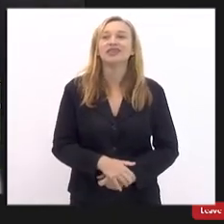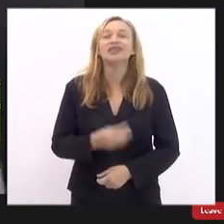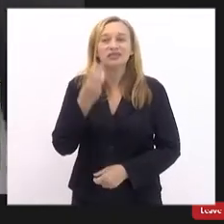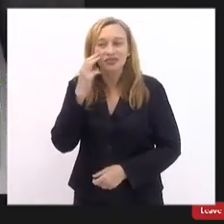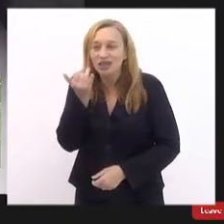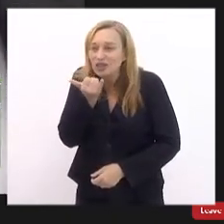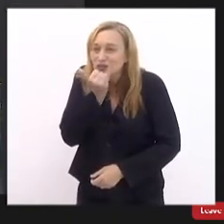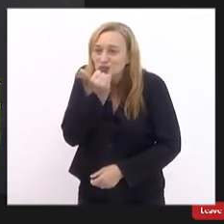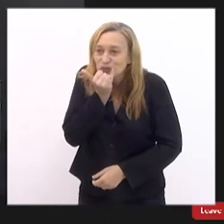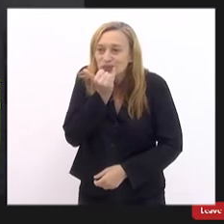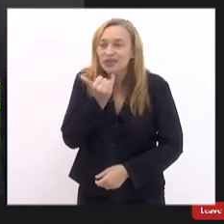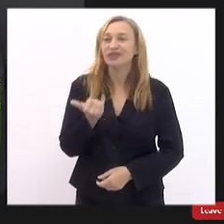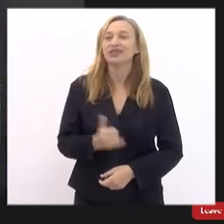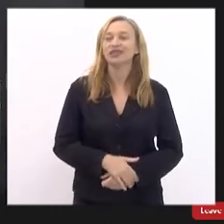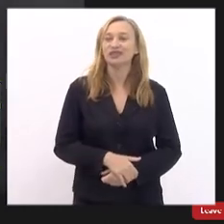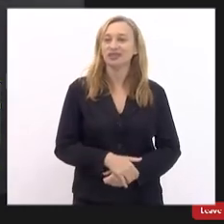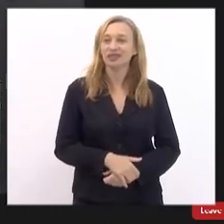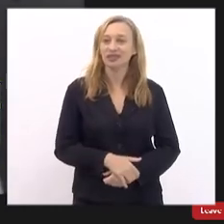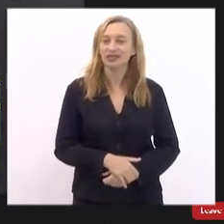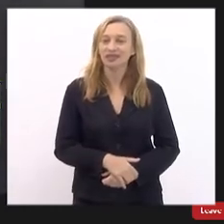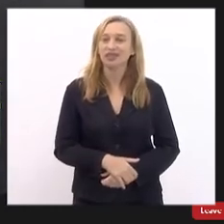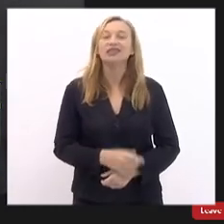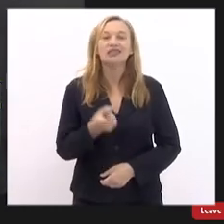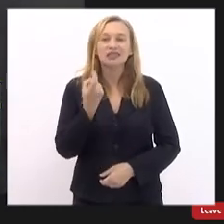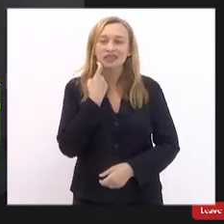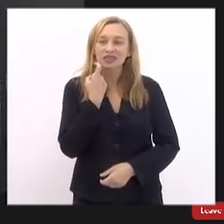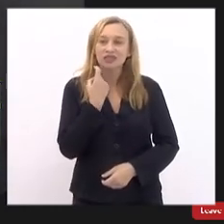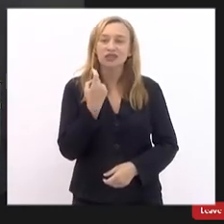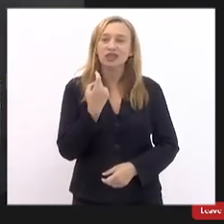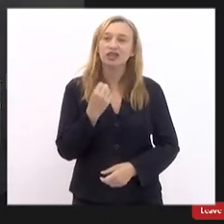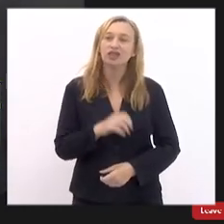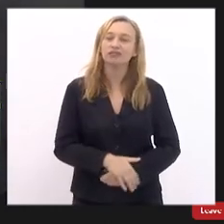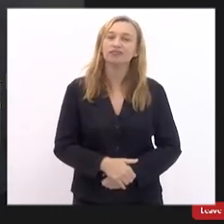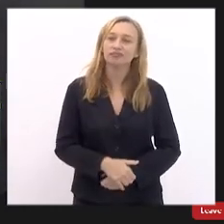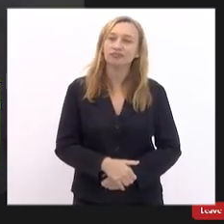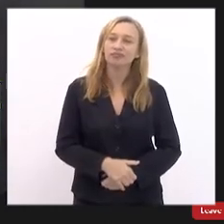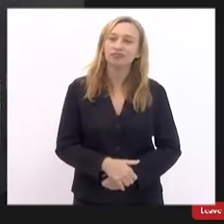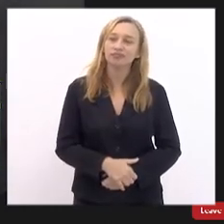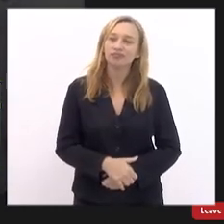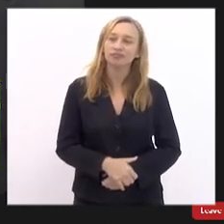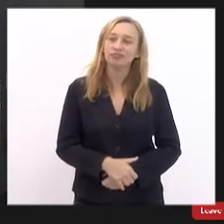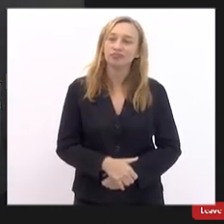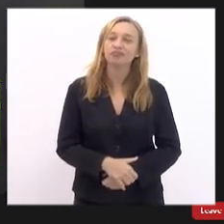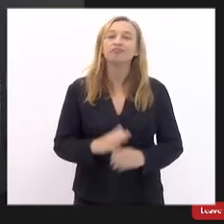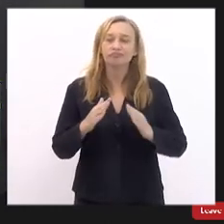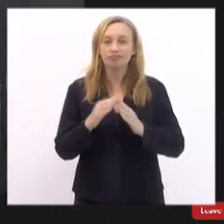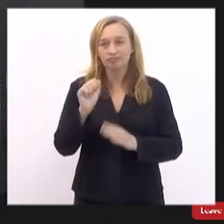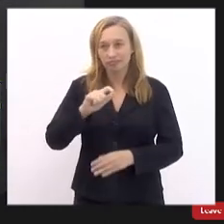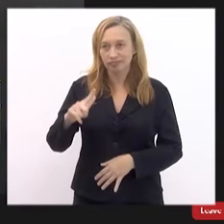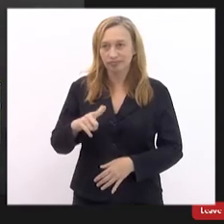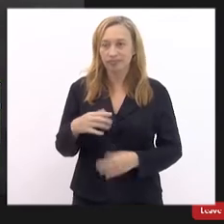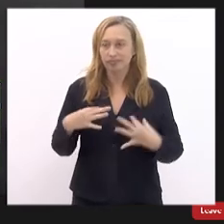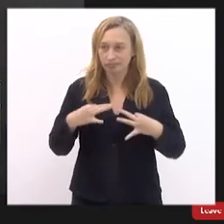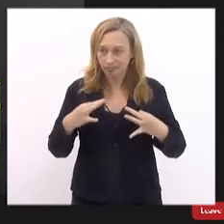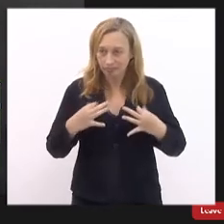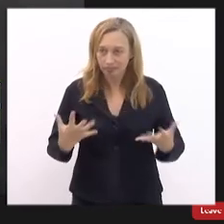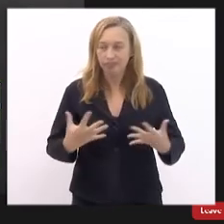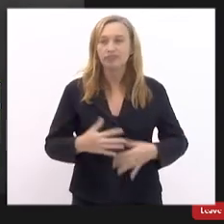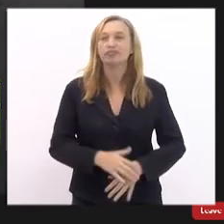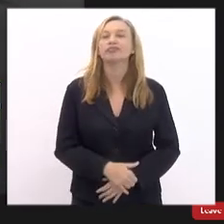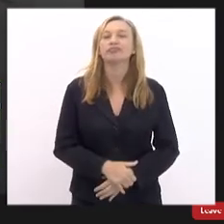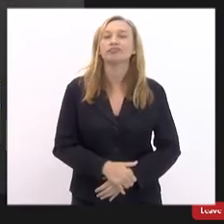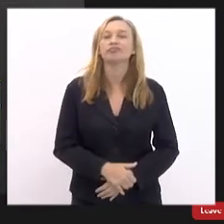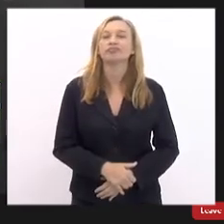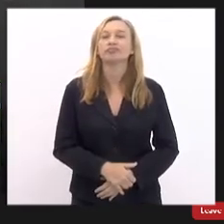Valdec, desculpa. Para sexta-feira também se... A Casa Civil está à disposição,